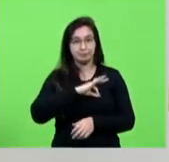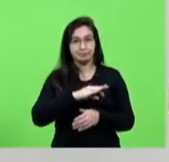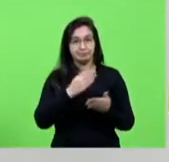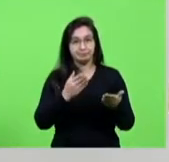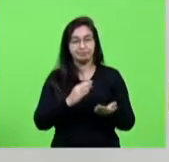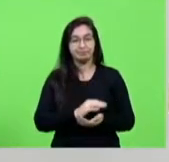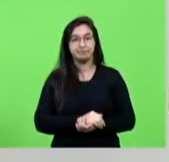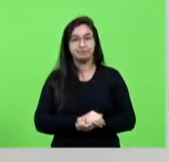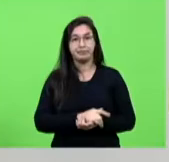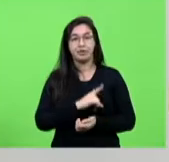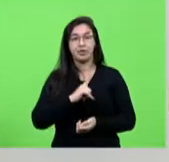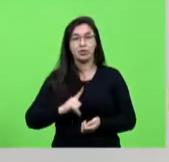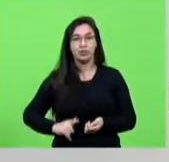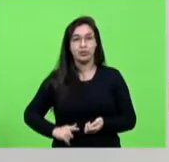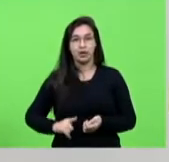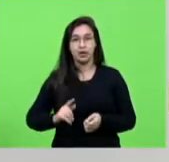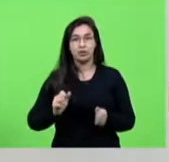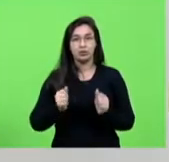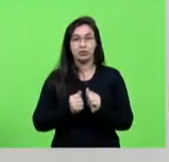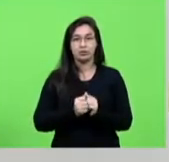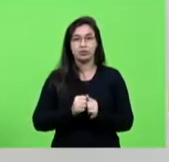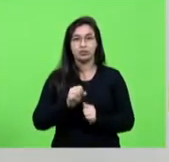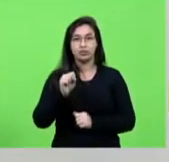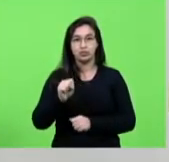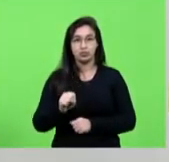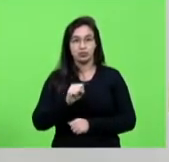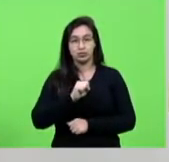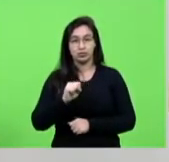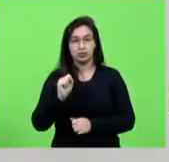SUS, paga outros